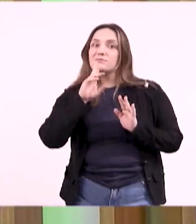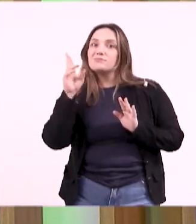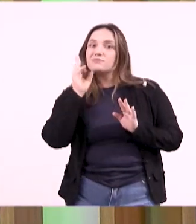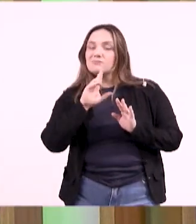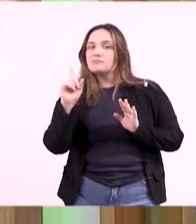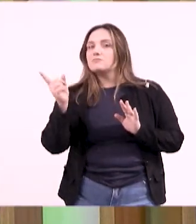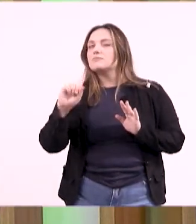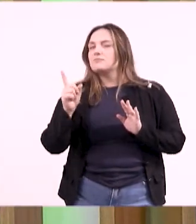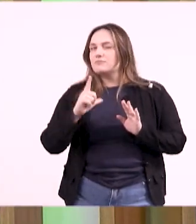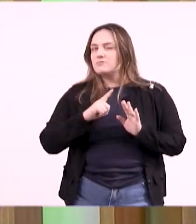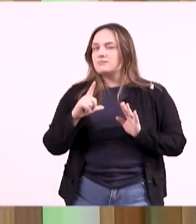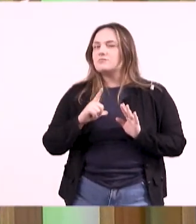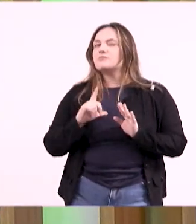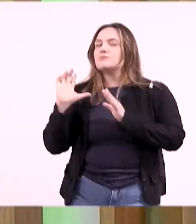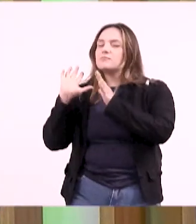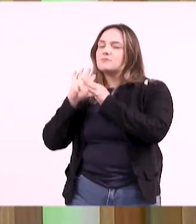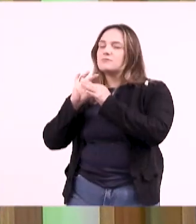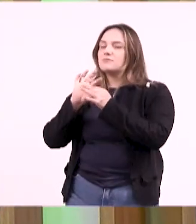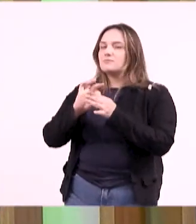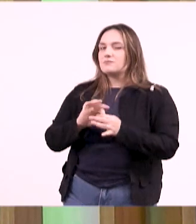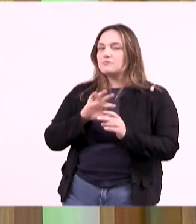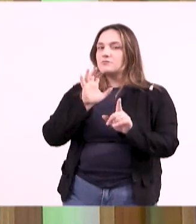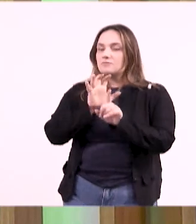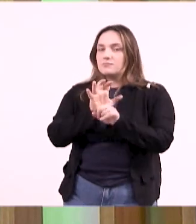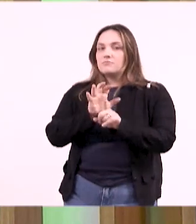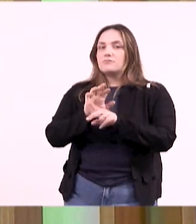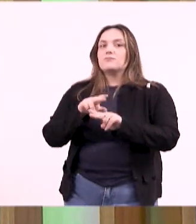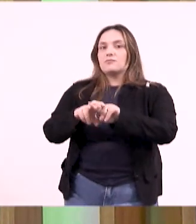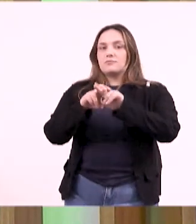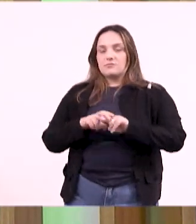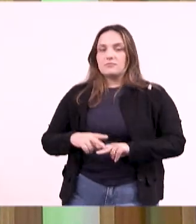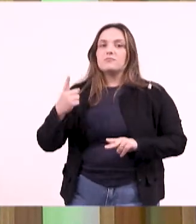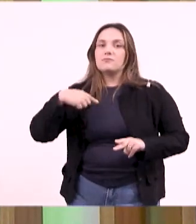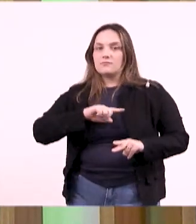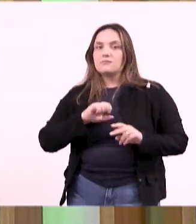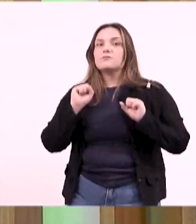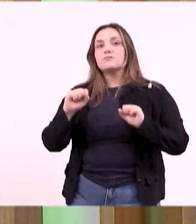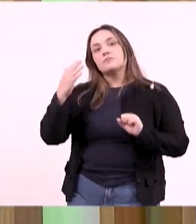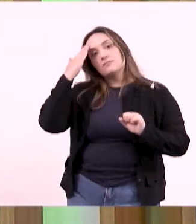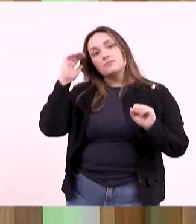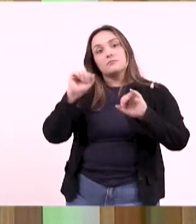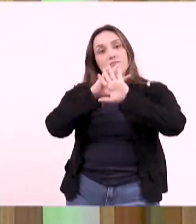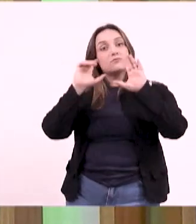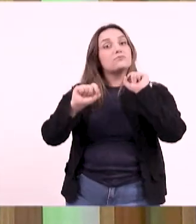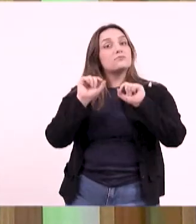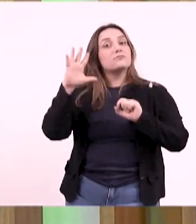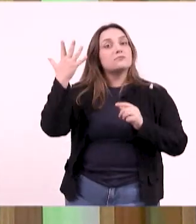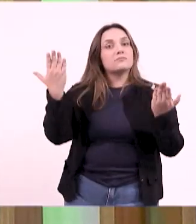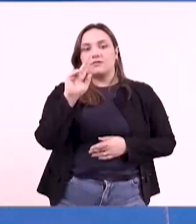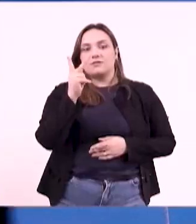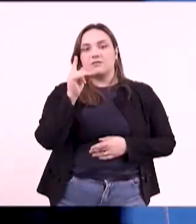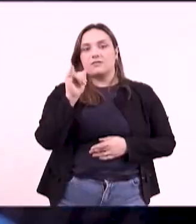mas possui todo um contexto e que é a partir desse contexto que a gente pode entender o que está acontecendo agora.